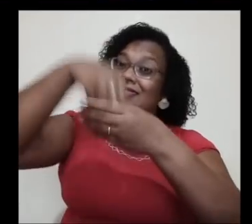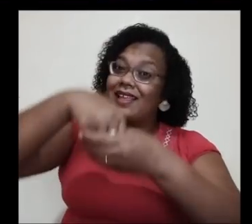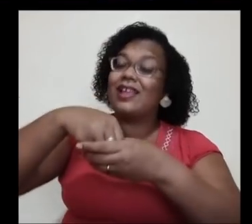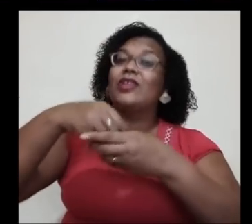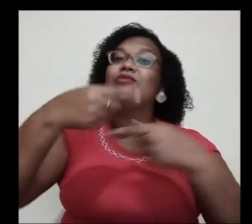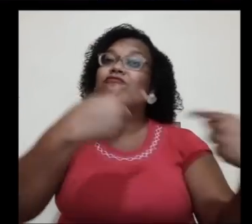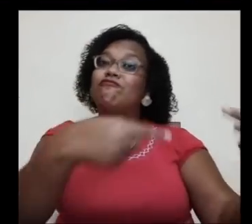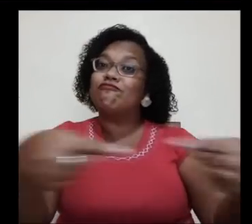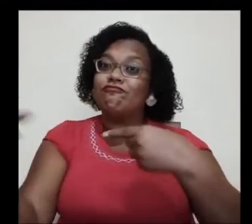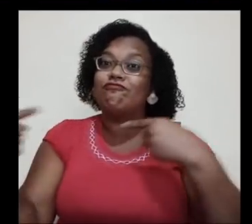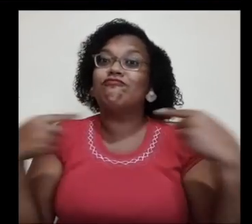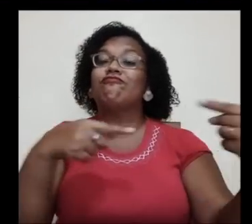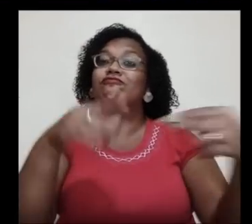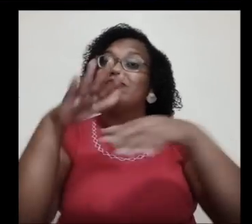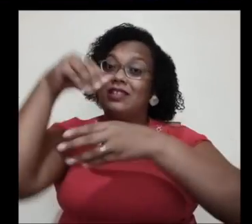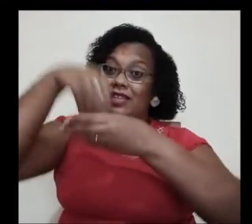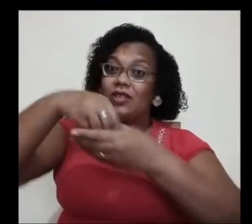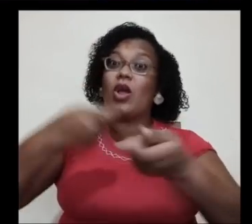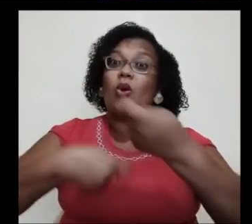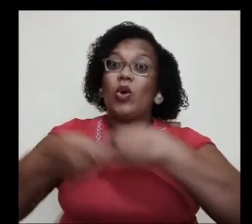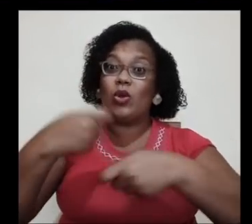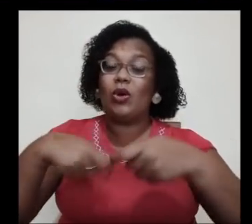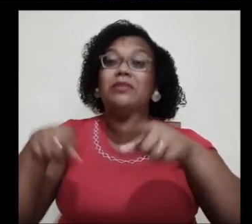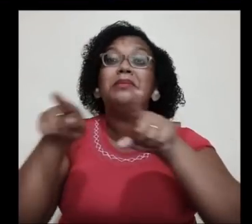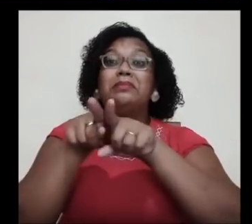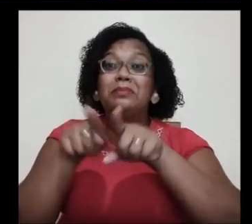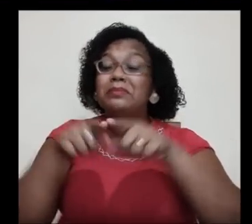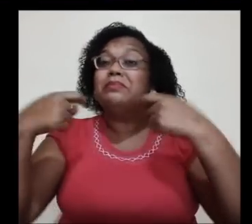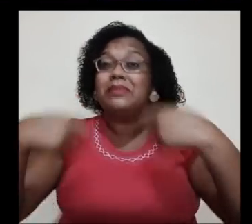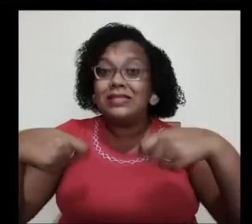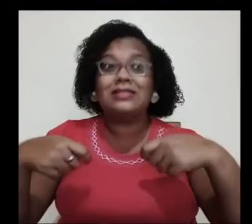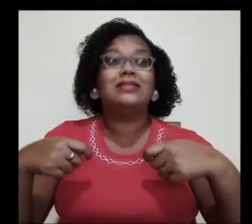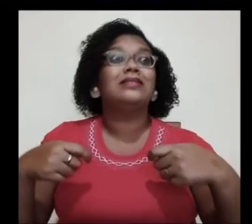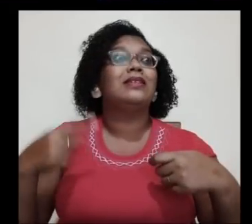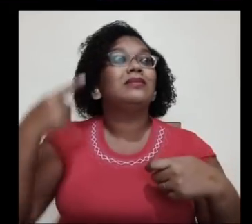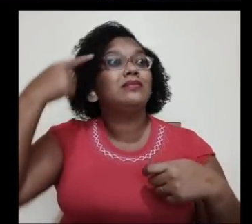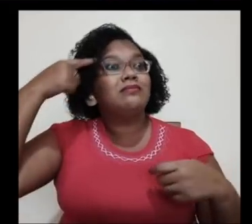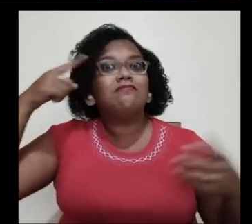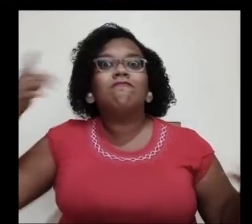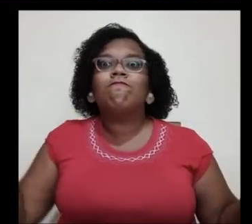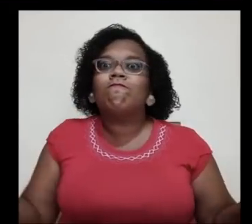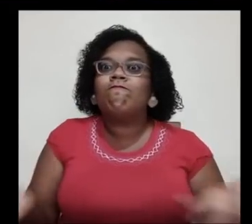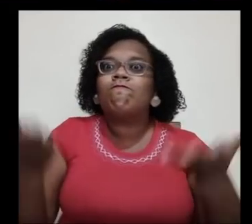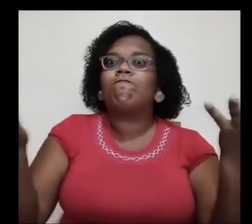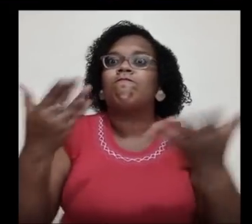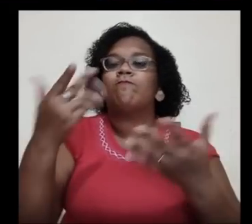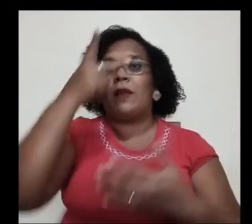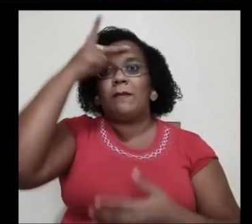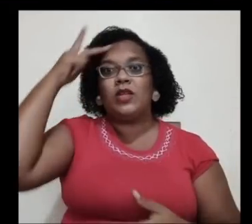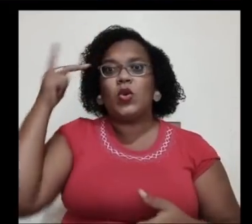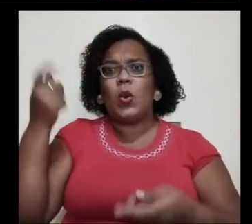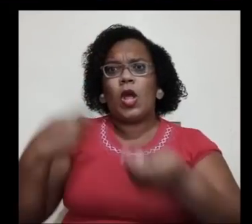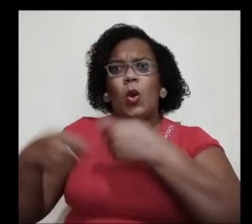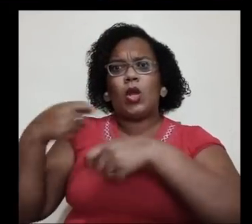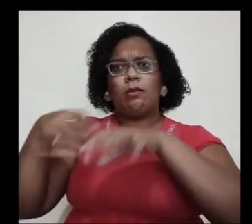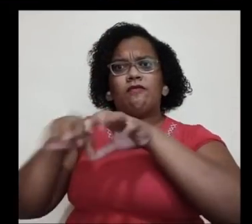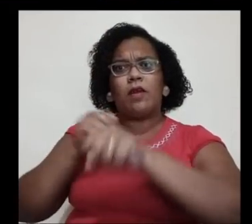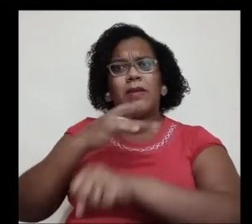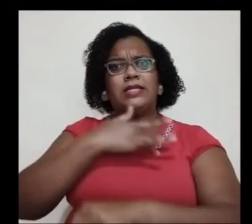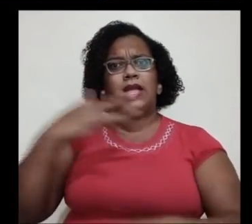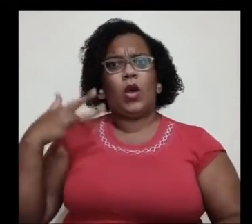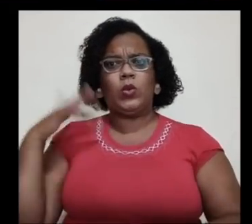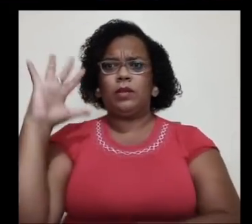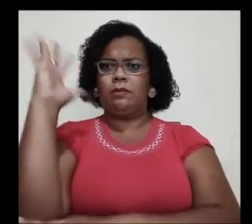econômica, devem ser vistos, deve ter haver um convencimento dos economistas, dos gestores, que saúde e meio ambiente são